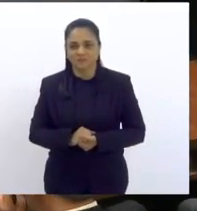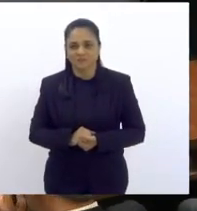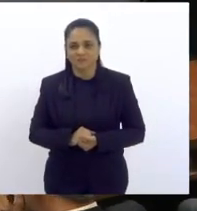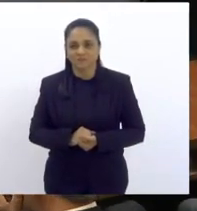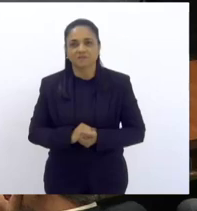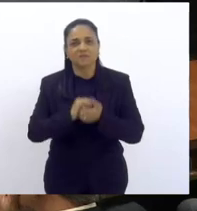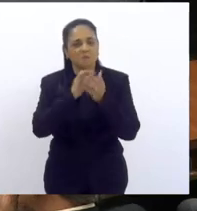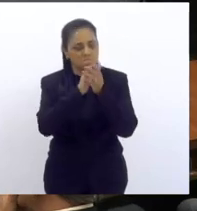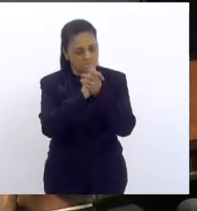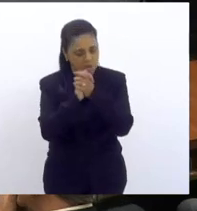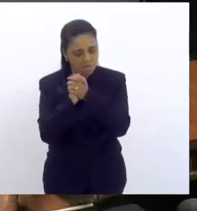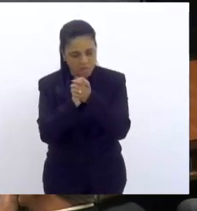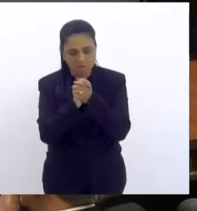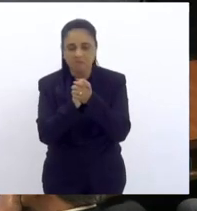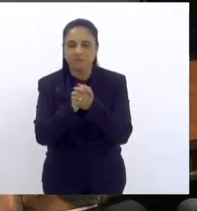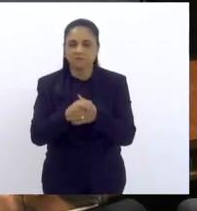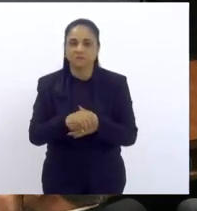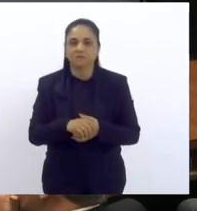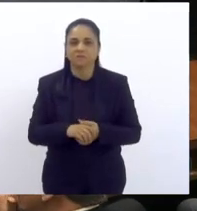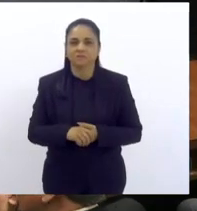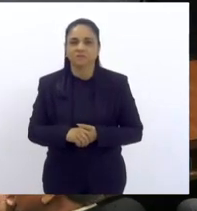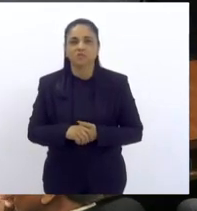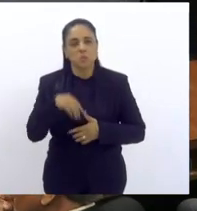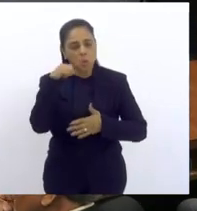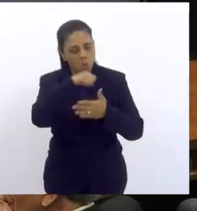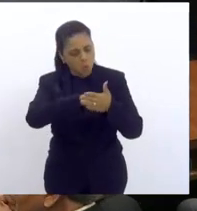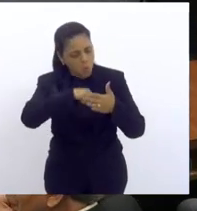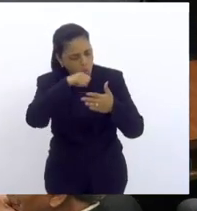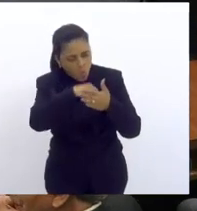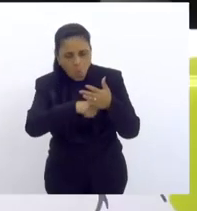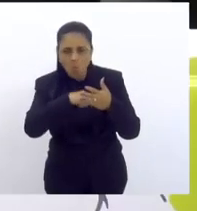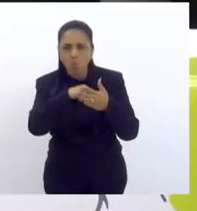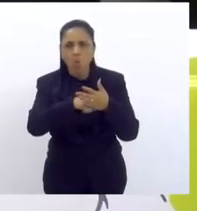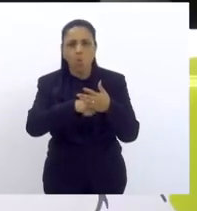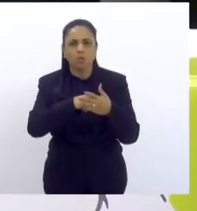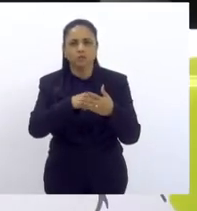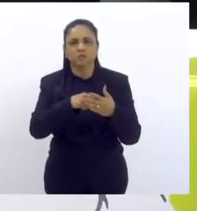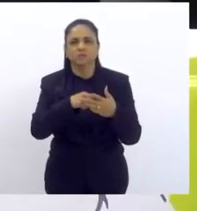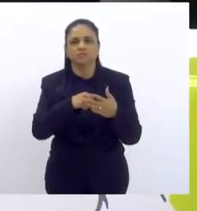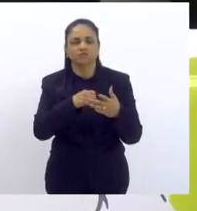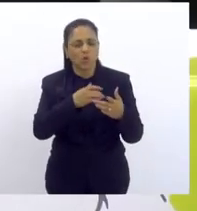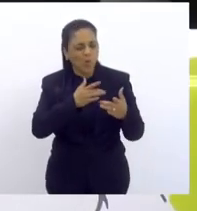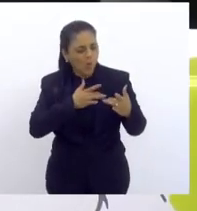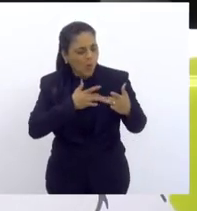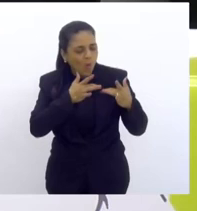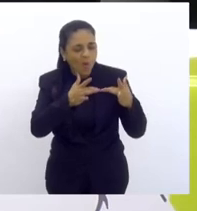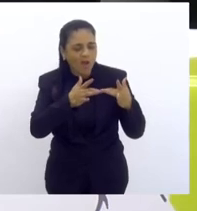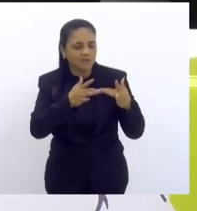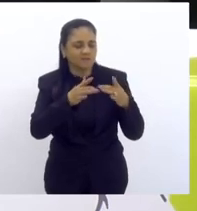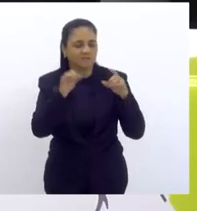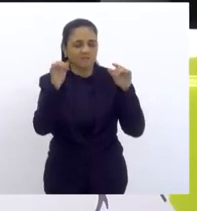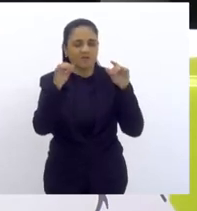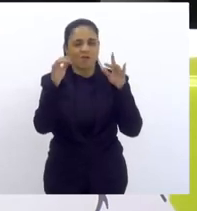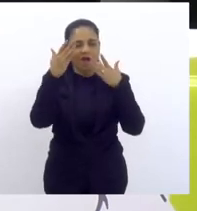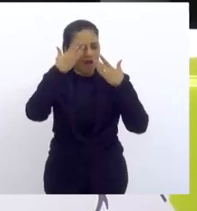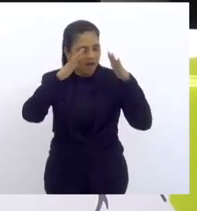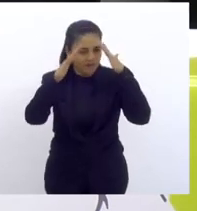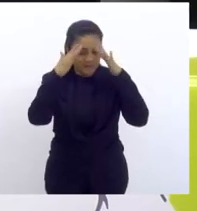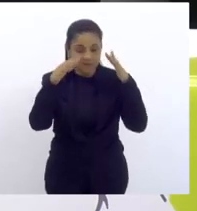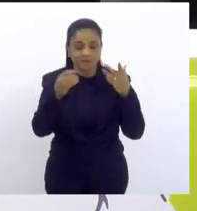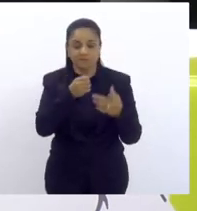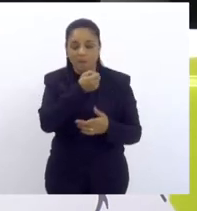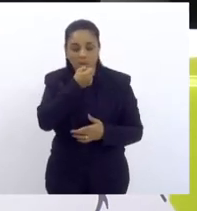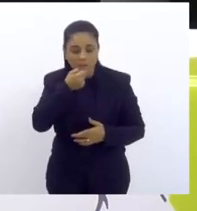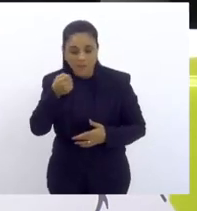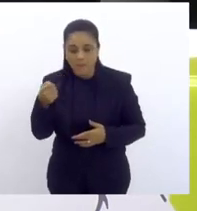parabéns sua luta coração cheio de alegria te passar ao Doutor Reinaldo